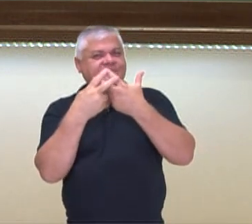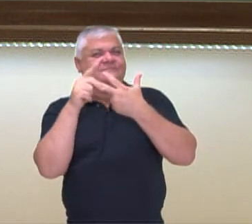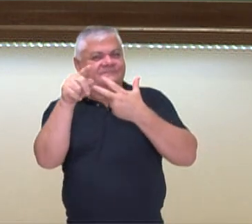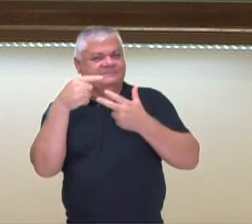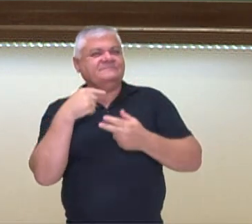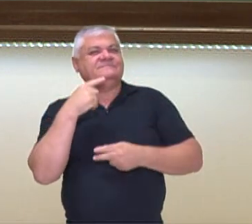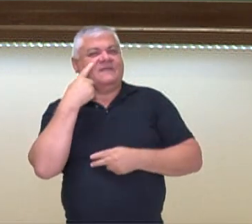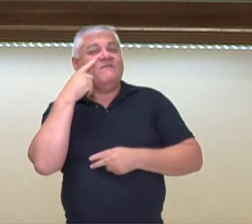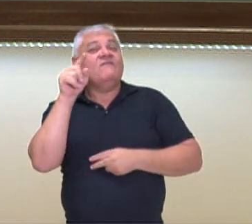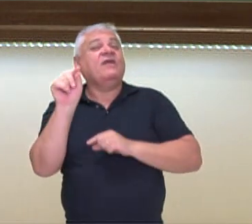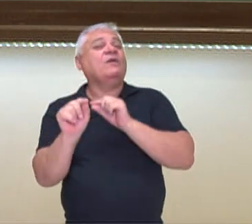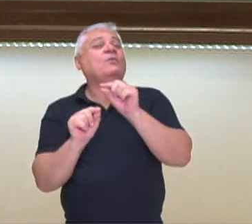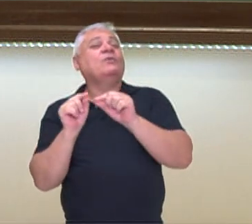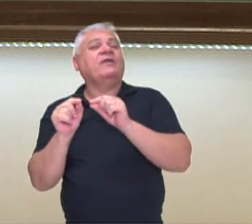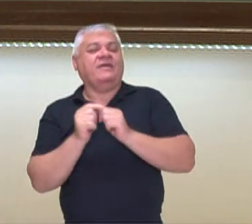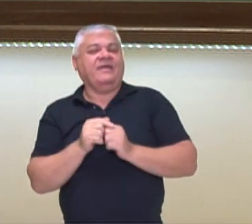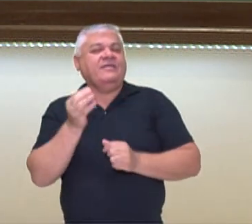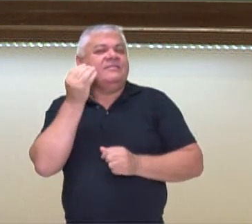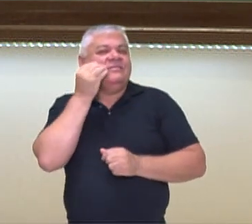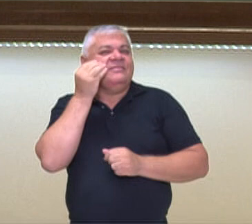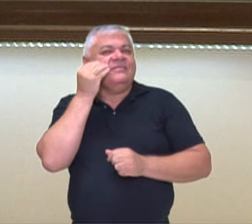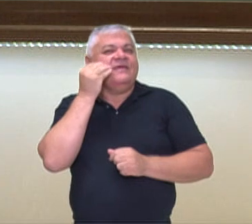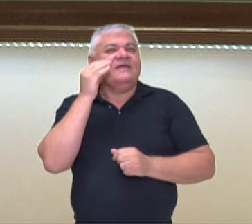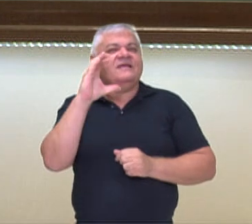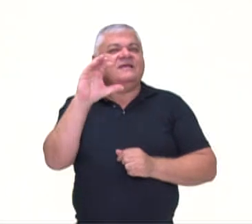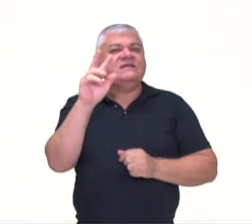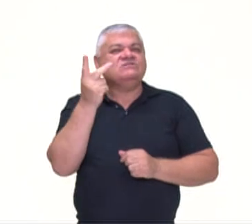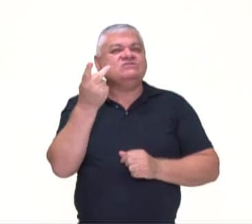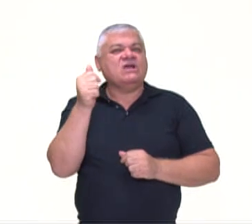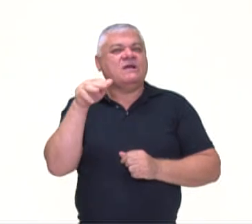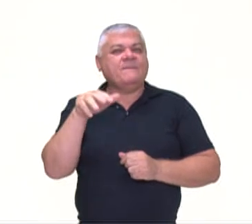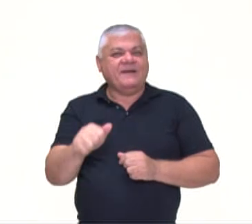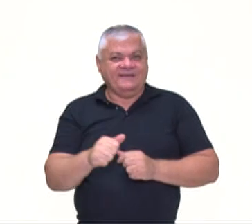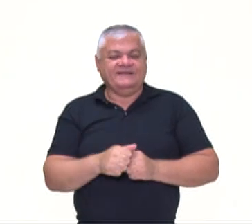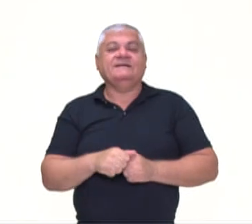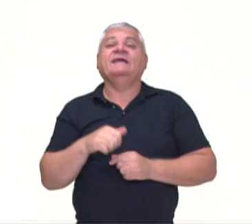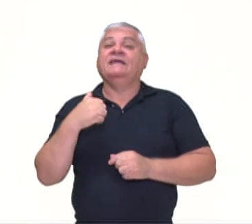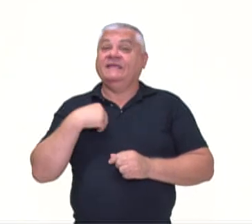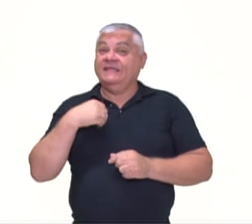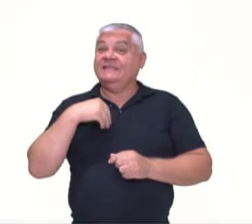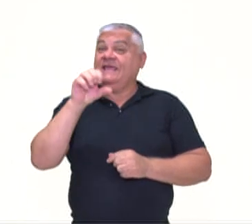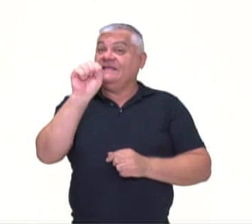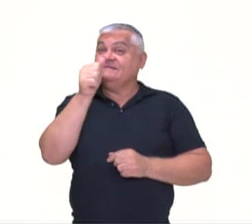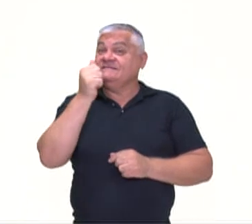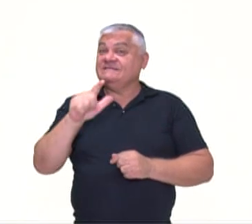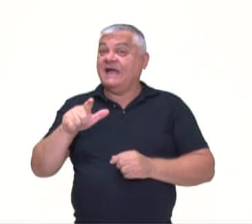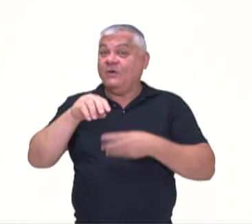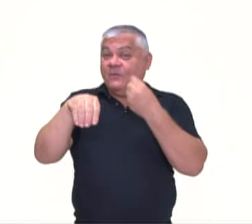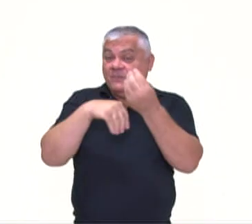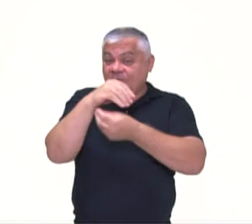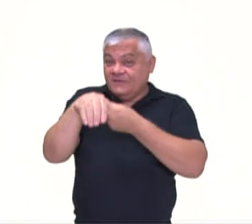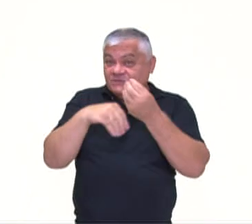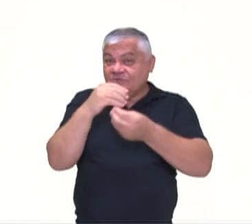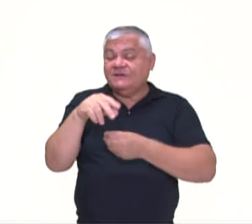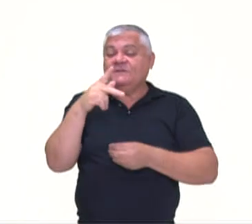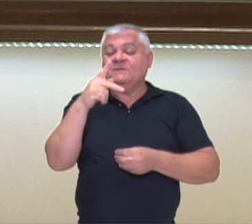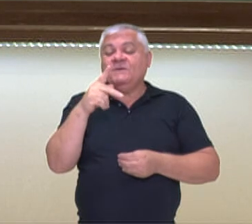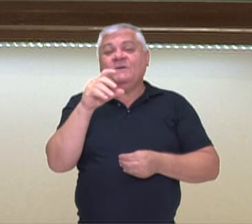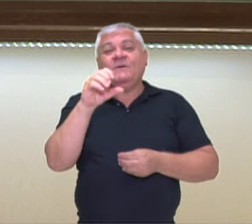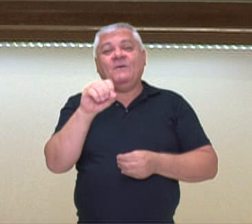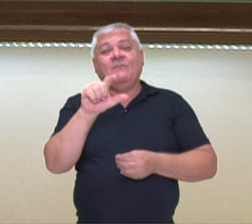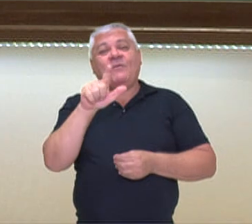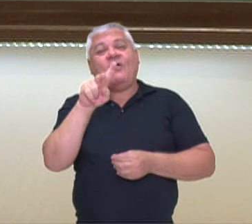de chama, vá lá dar uma olhadinha, tá? Então aqui nós temos sais misturados à pólvora, aonde ocorre a reação